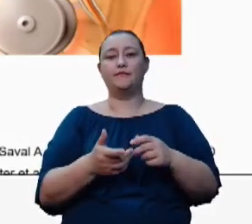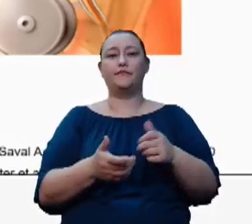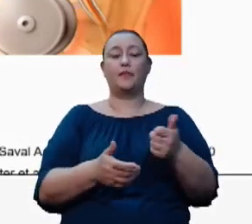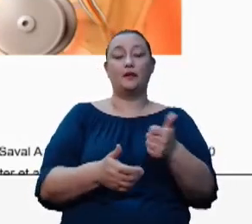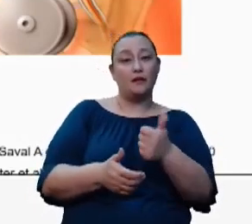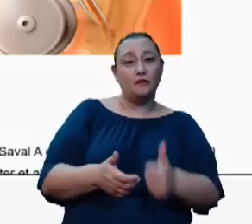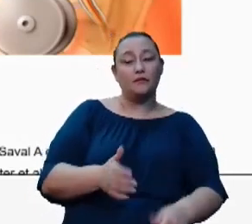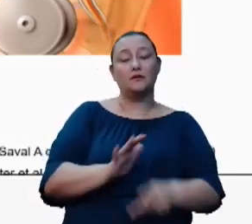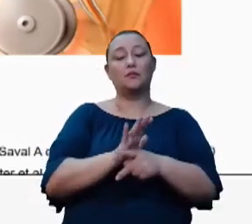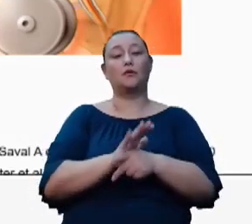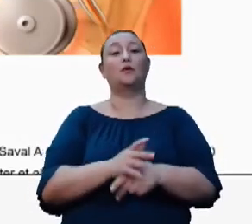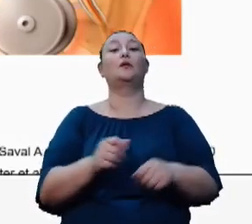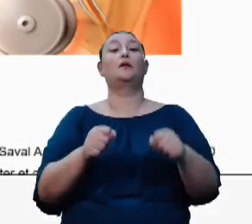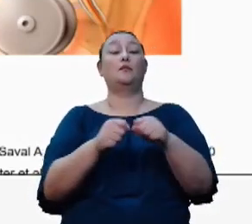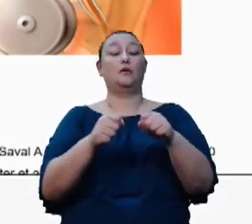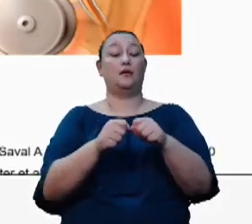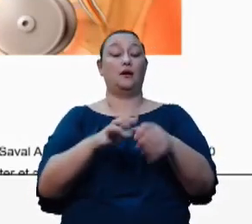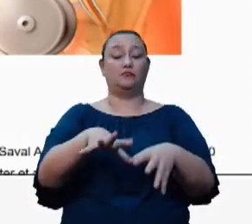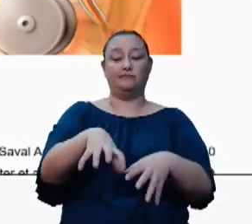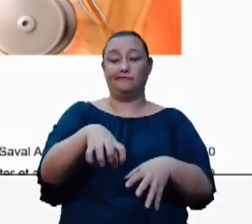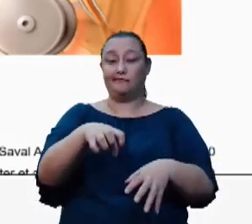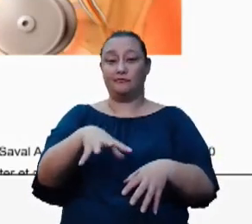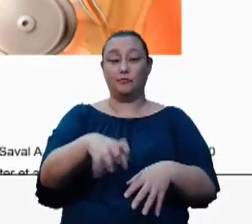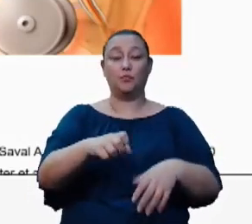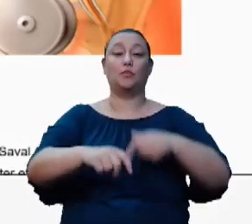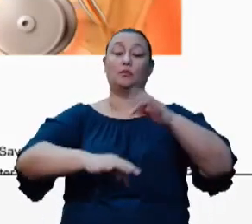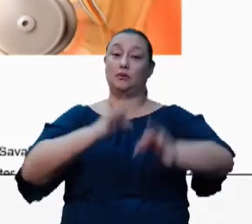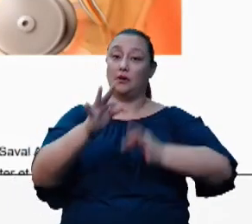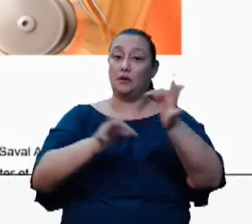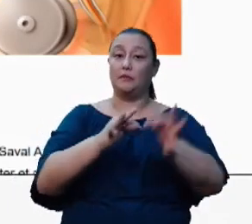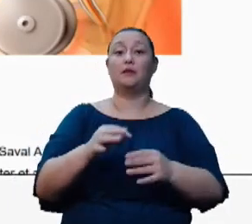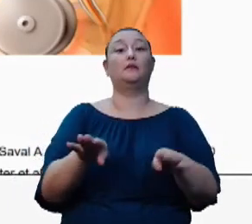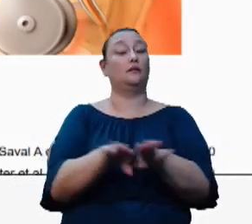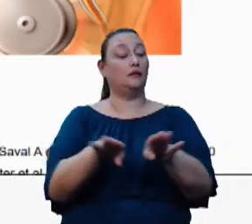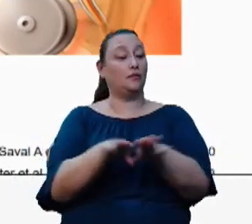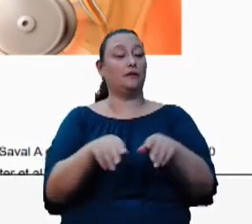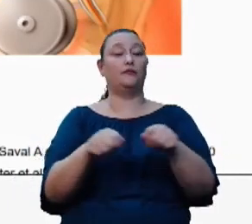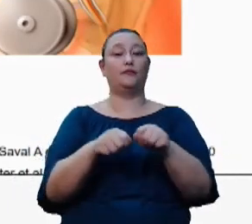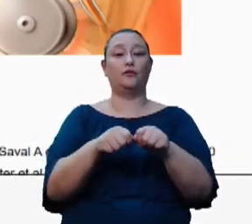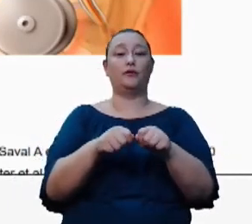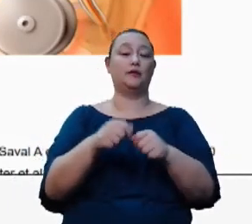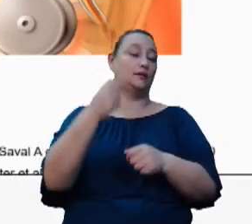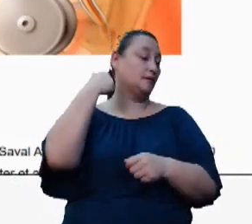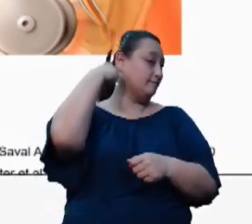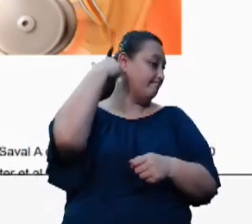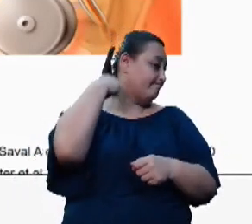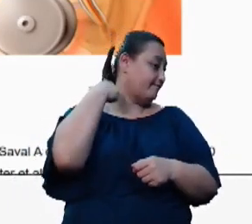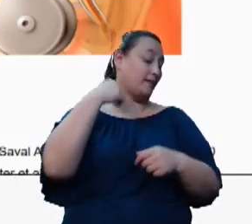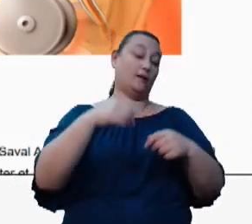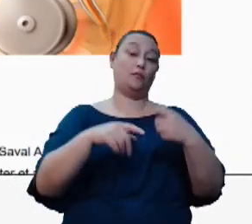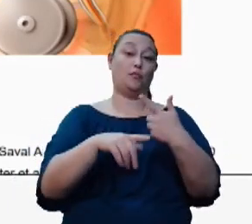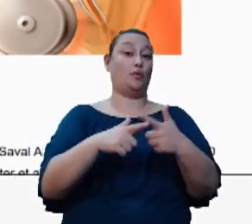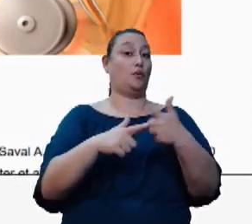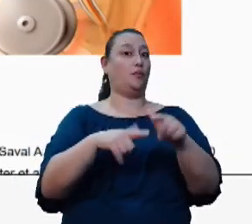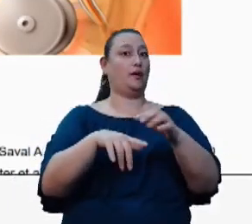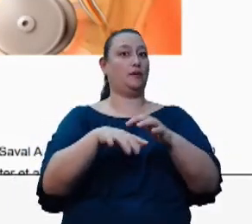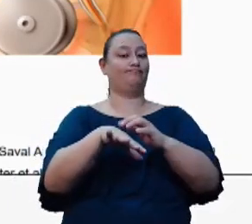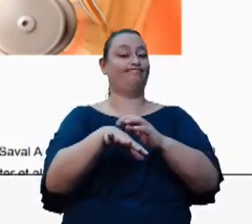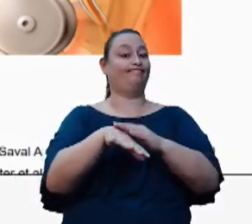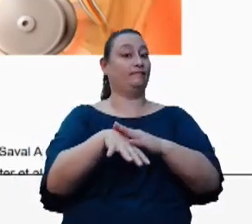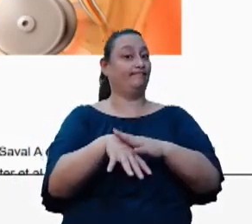espasticidade refratária ao tratamento e que eles foram de origem medular, ou seja, quando tem lesões na medula